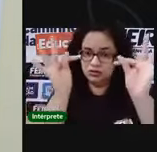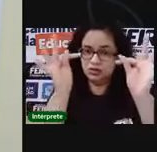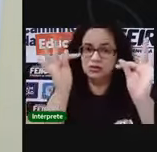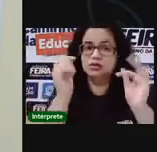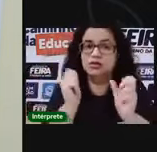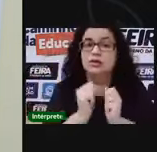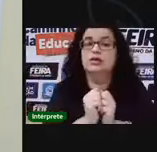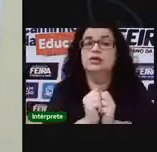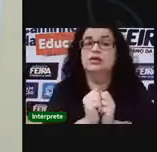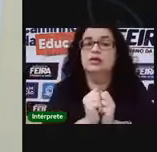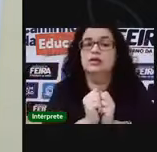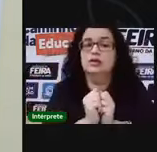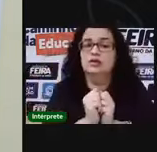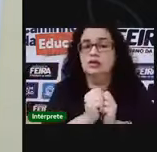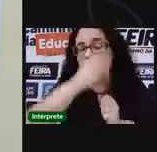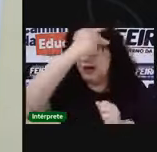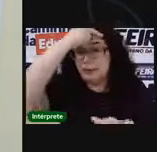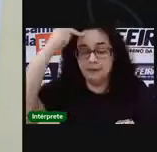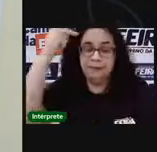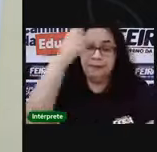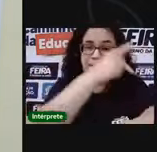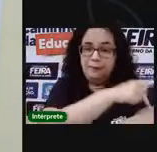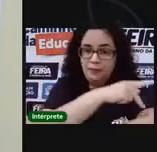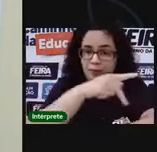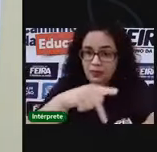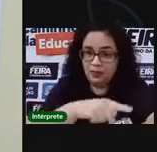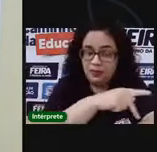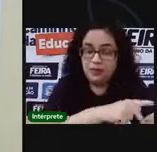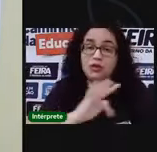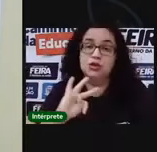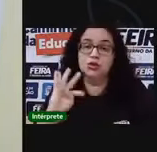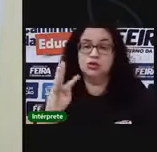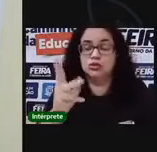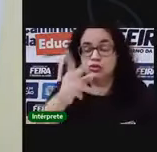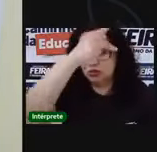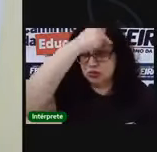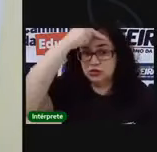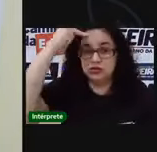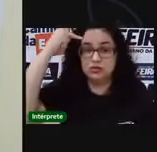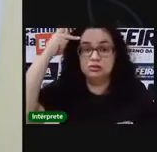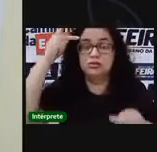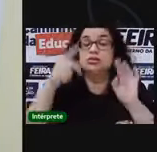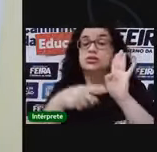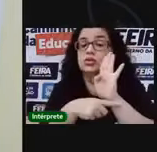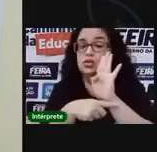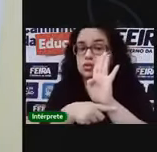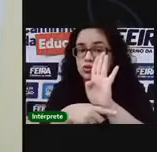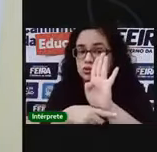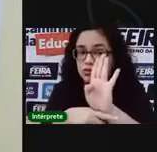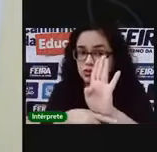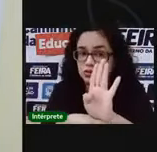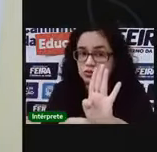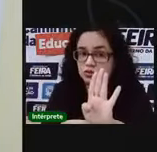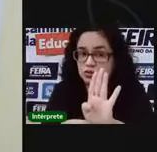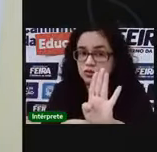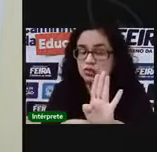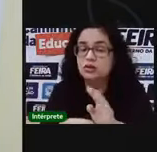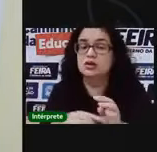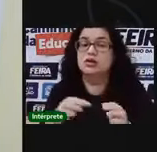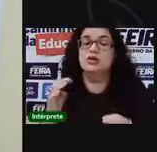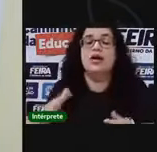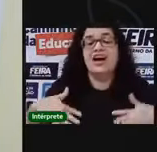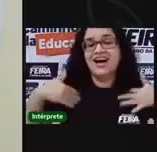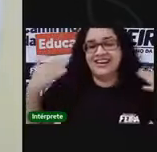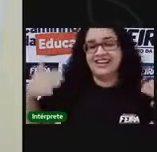pessoal do CREC, pessoal do pedagógico, todos os pessoas que estão nos auxiliando neste momento. Saudamos com